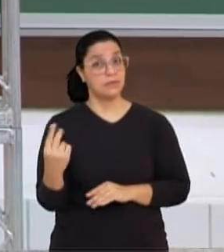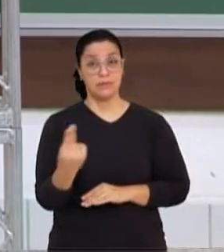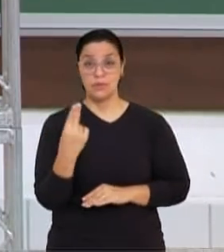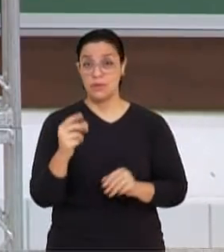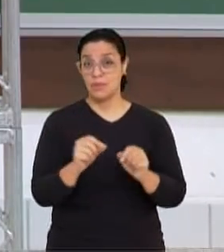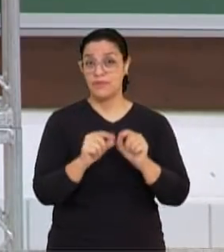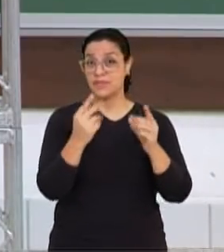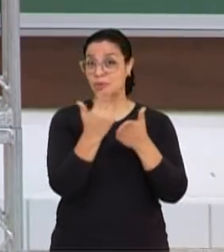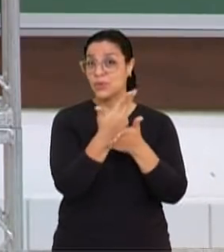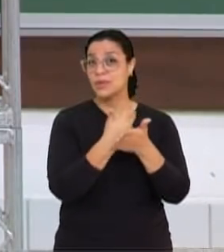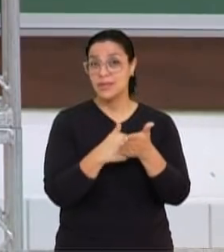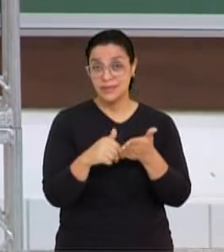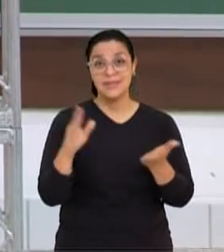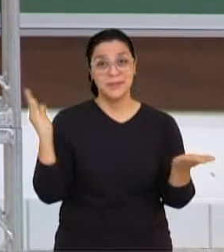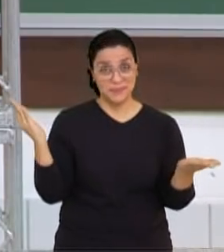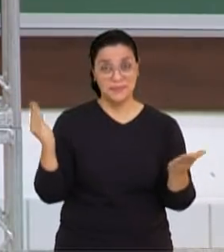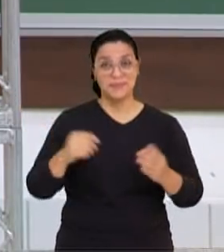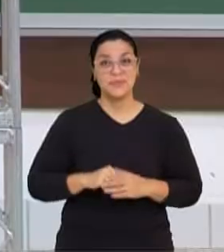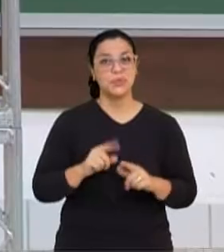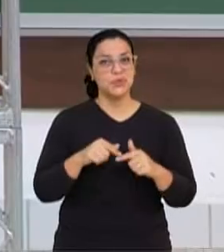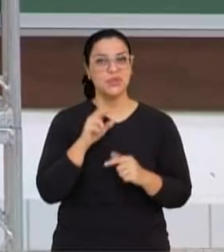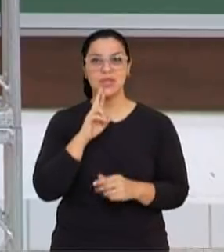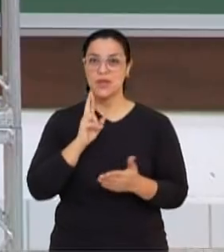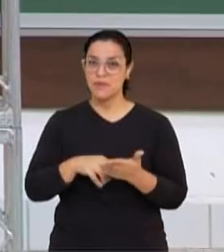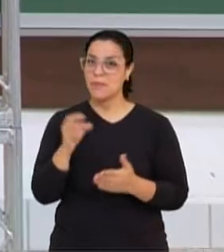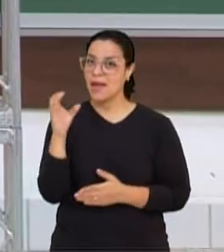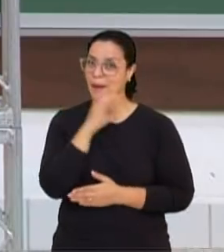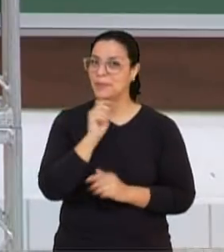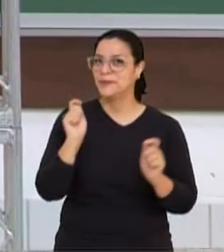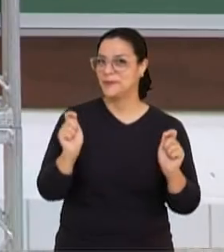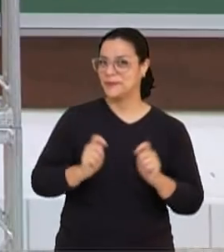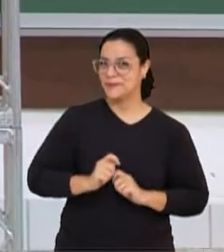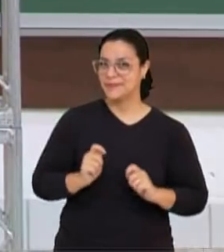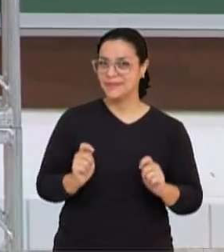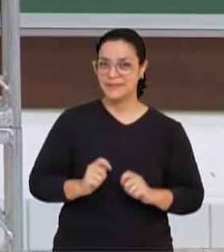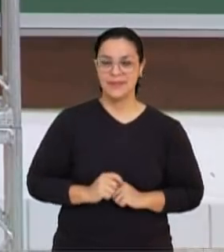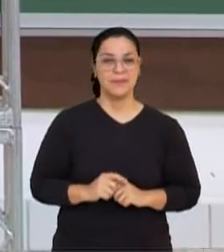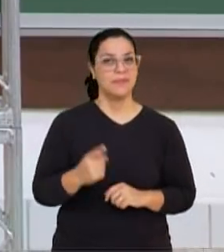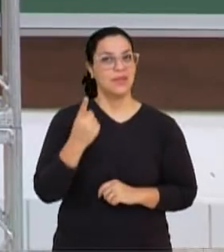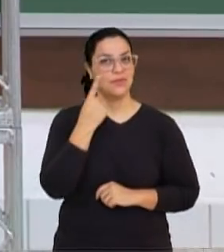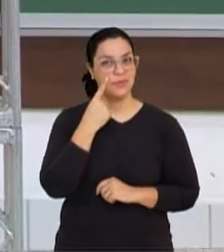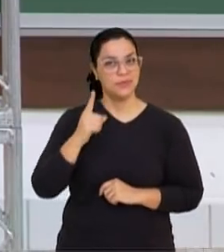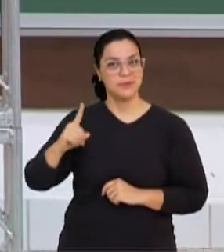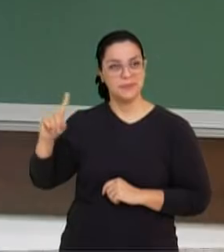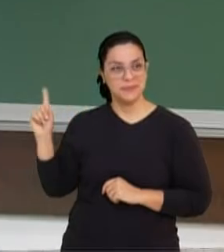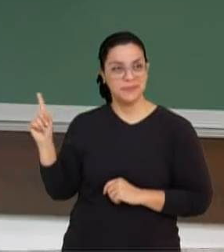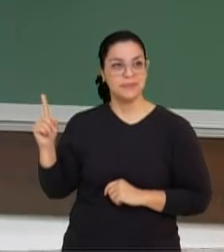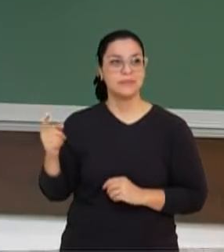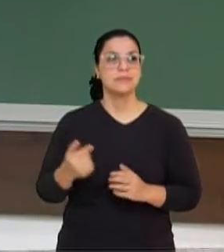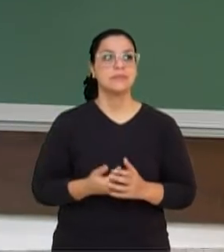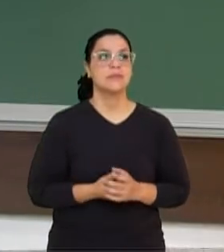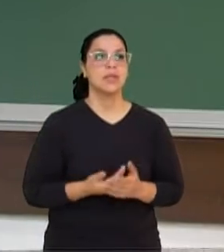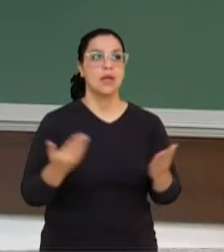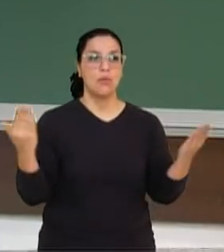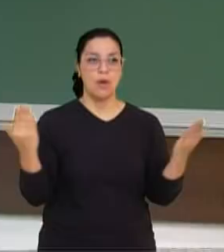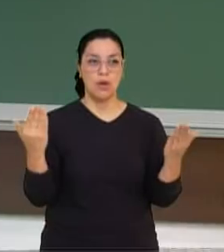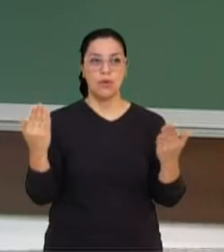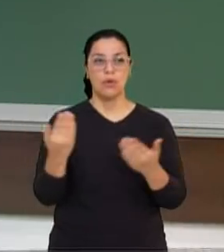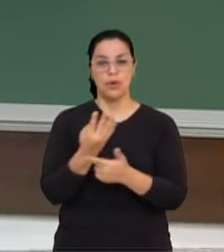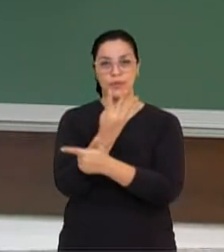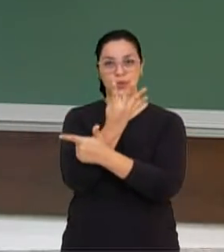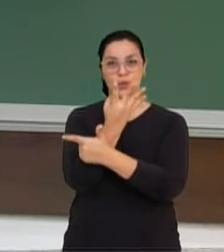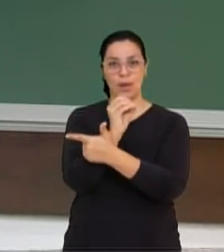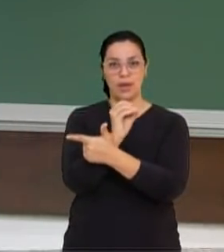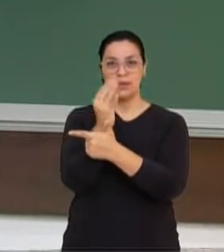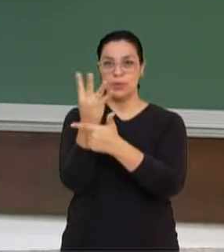aí agilizar para você, tá bom? Na hora da resolução, beleza? Então, vamos lá? Olha só. Então, 40